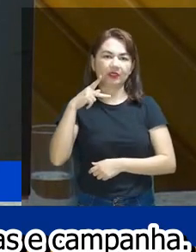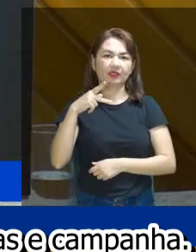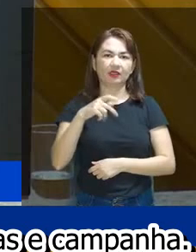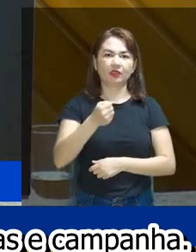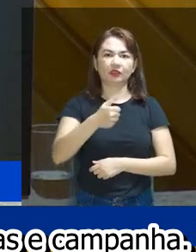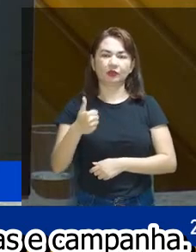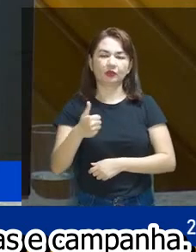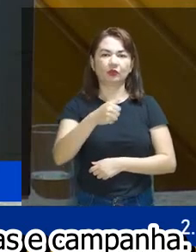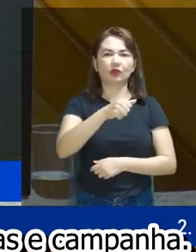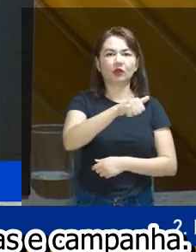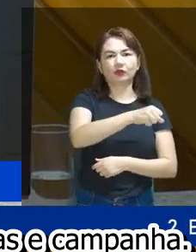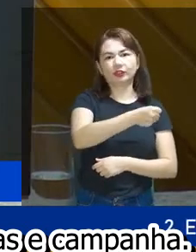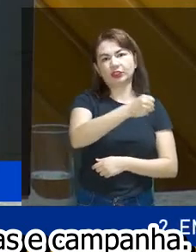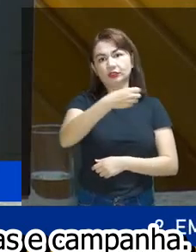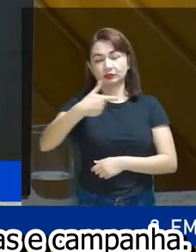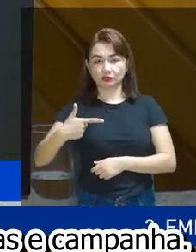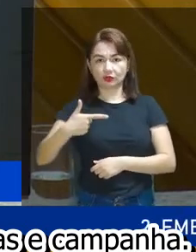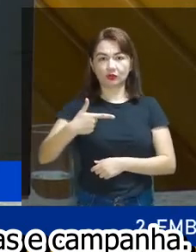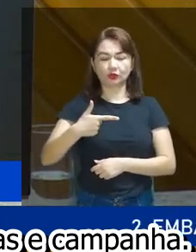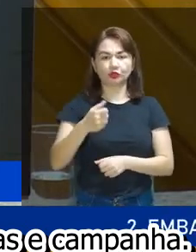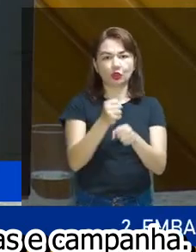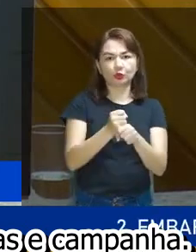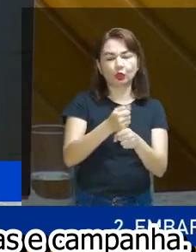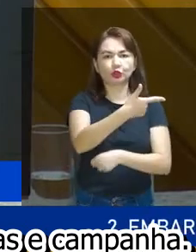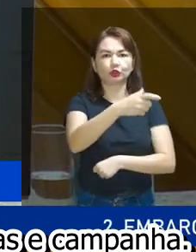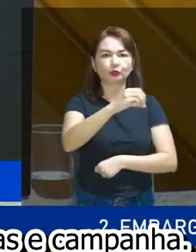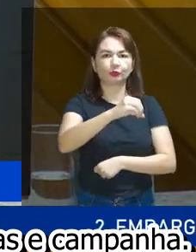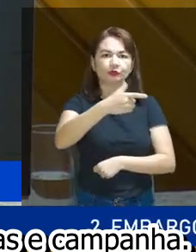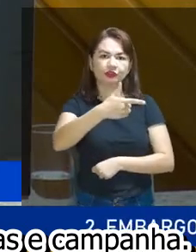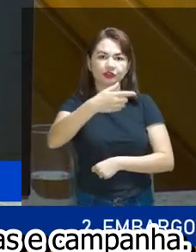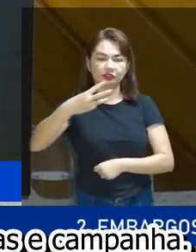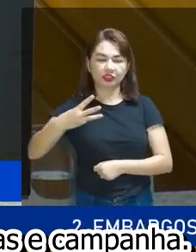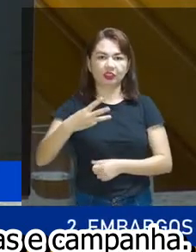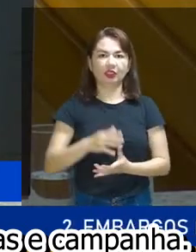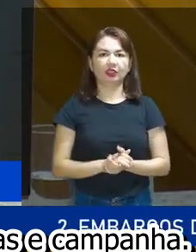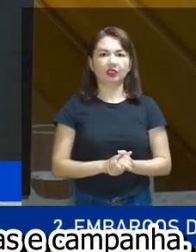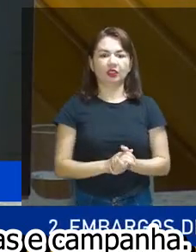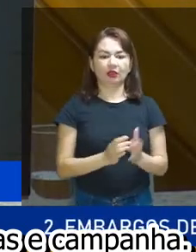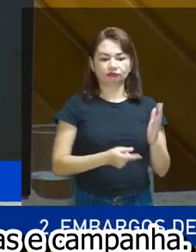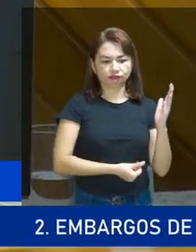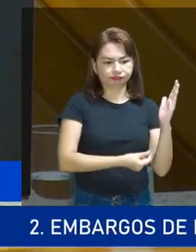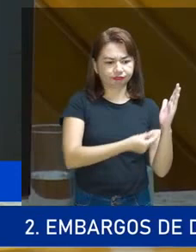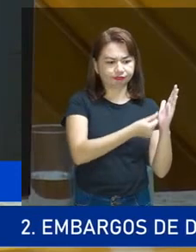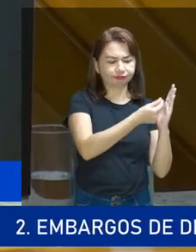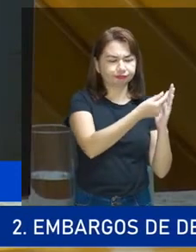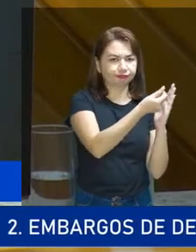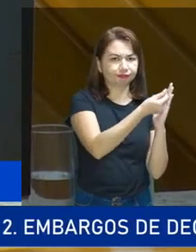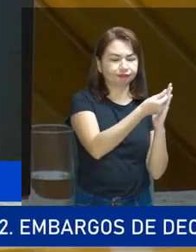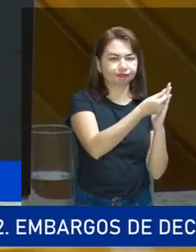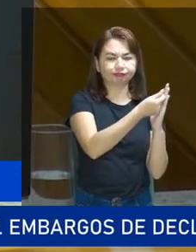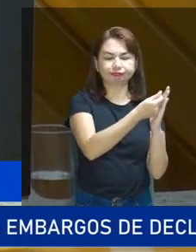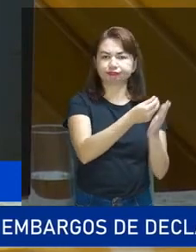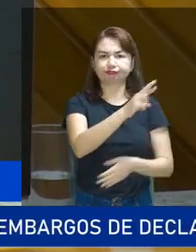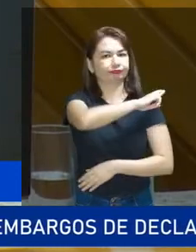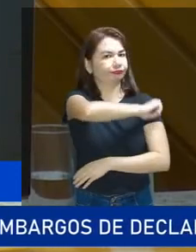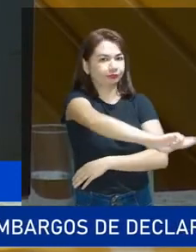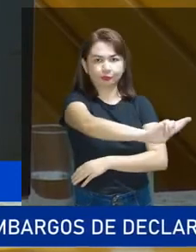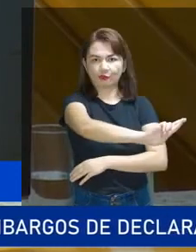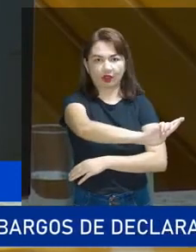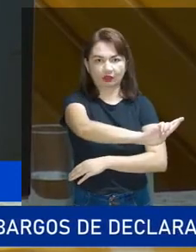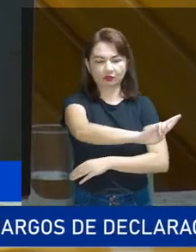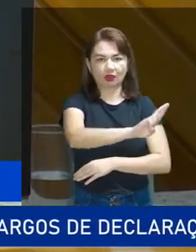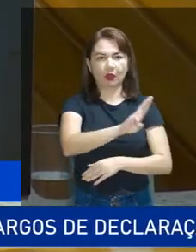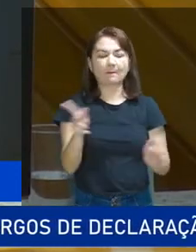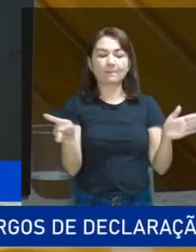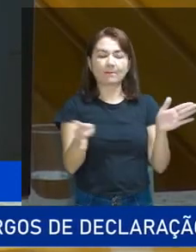de 2023, que julgou desaprovadas as contas de campanha. A decisão restou